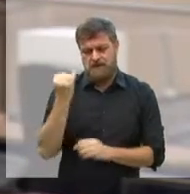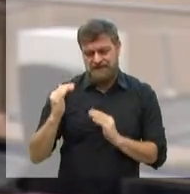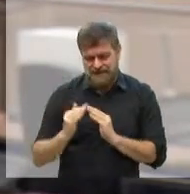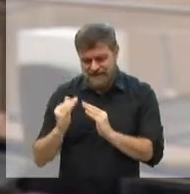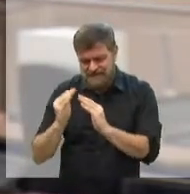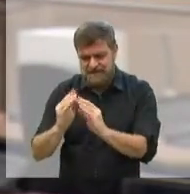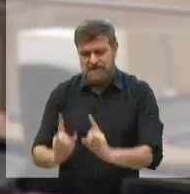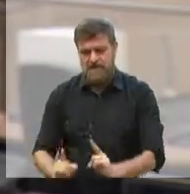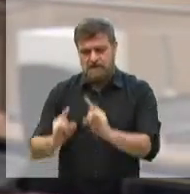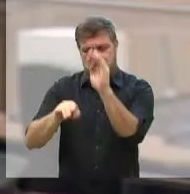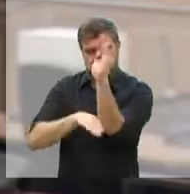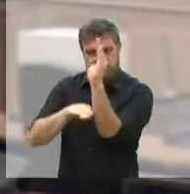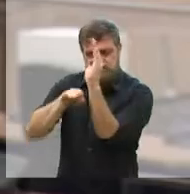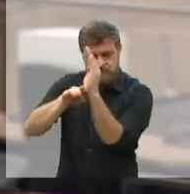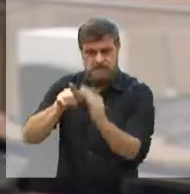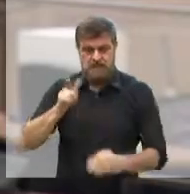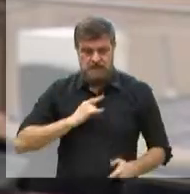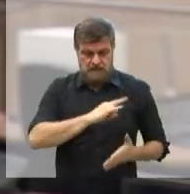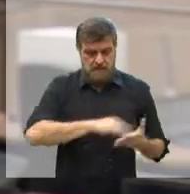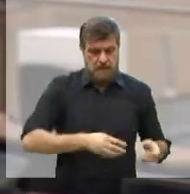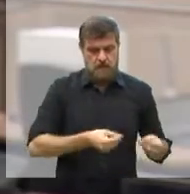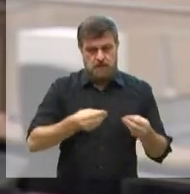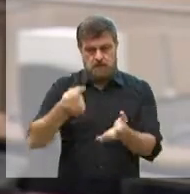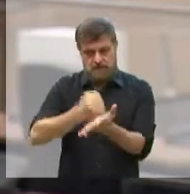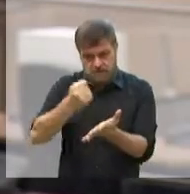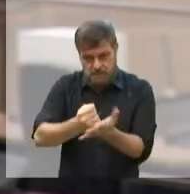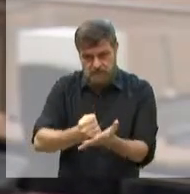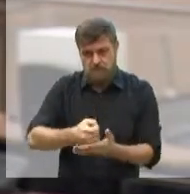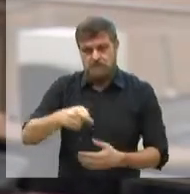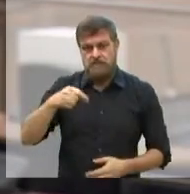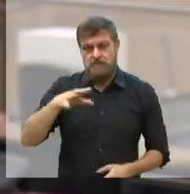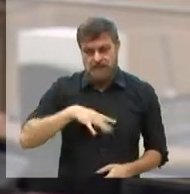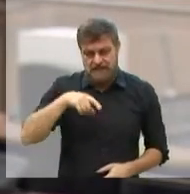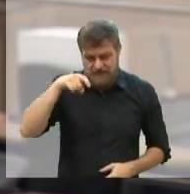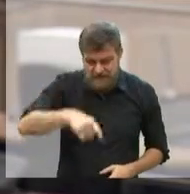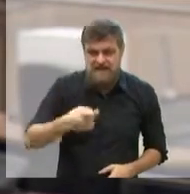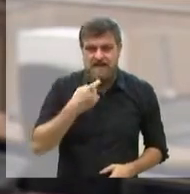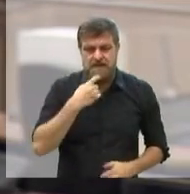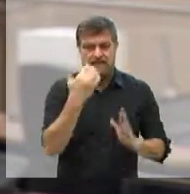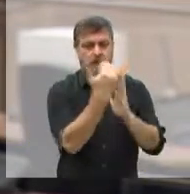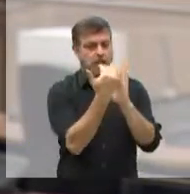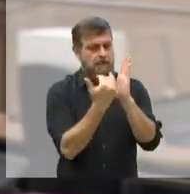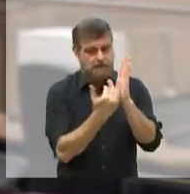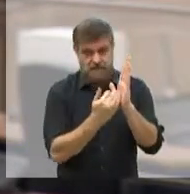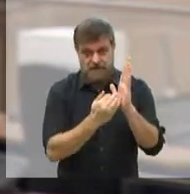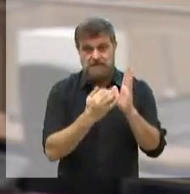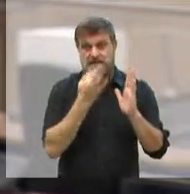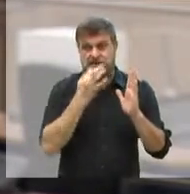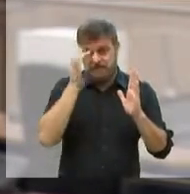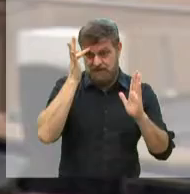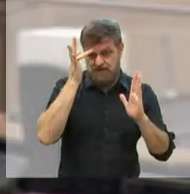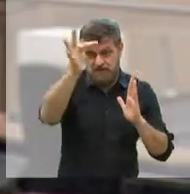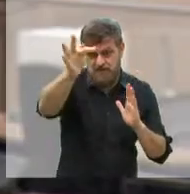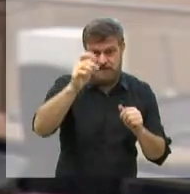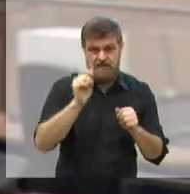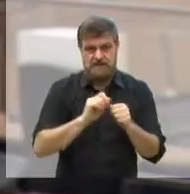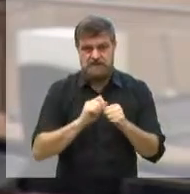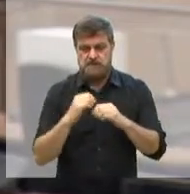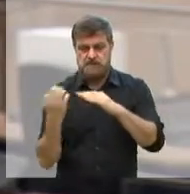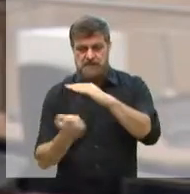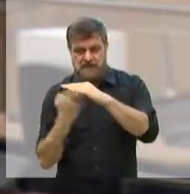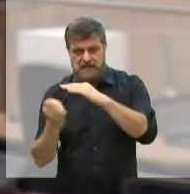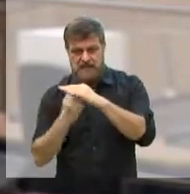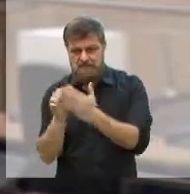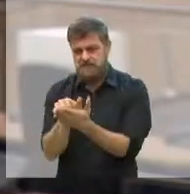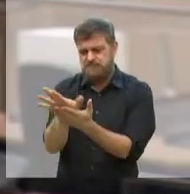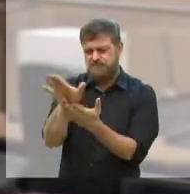regularização fundiária e as outras regularizações que foram feitas na cidade. O plano diretor que expulsou empresas da